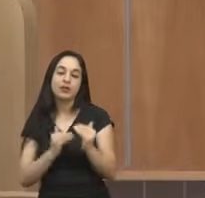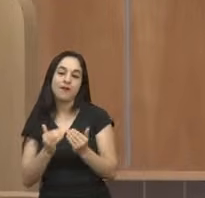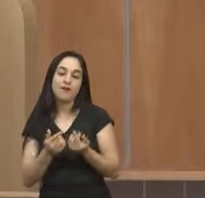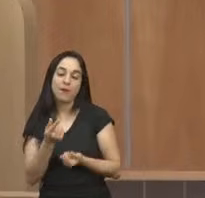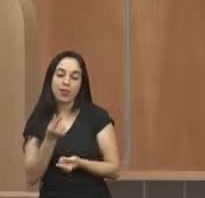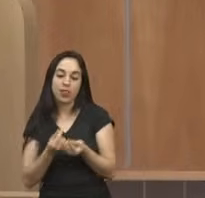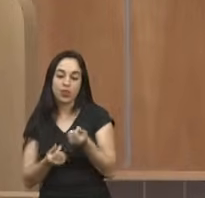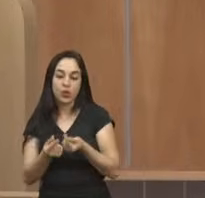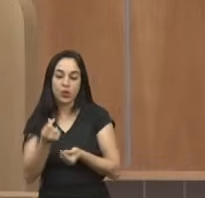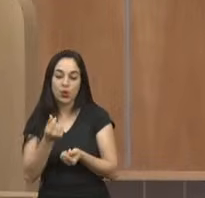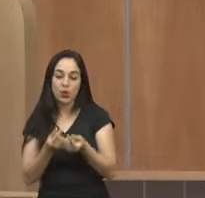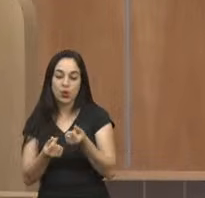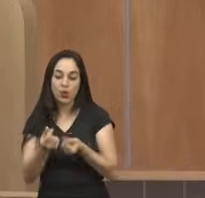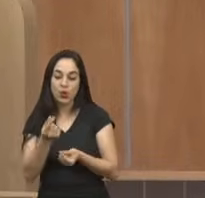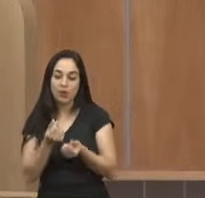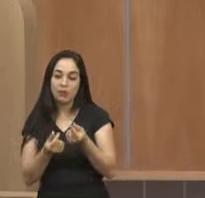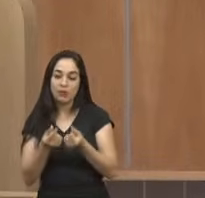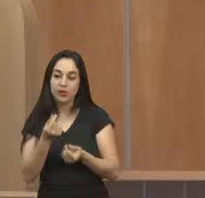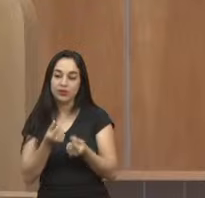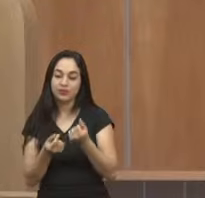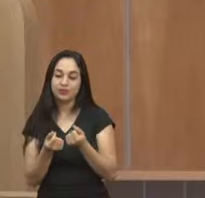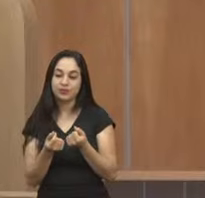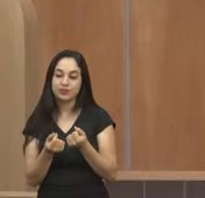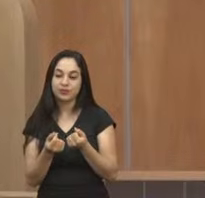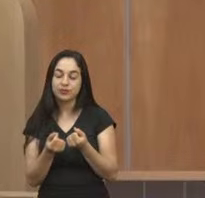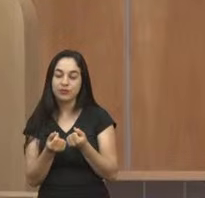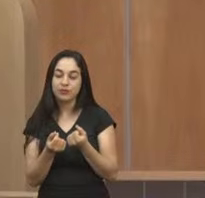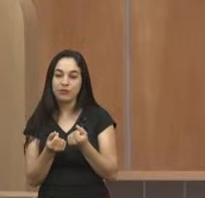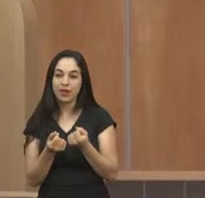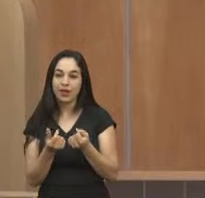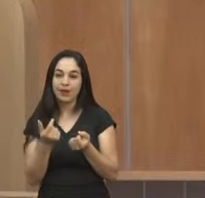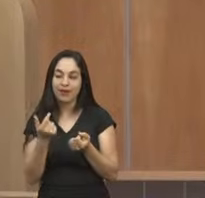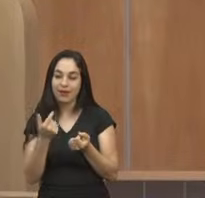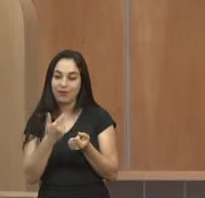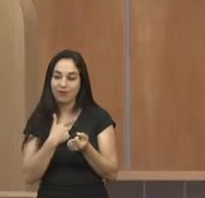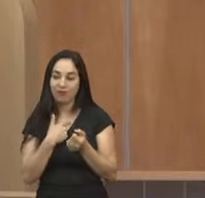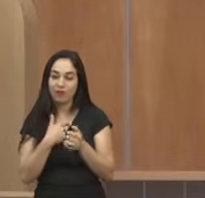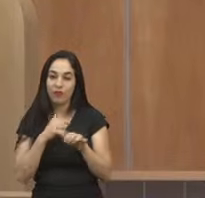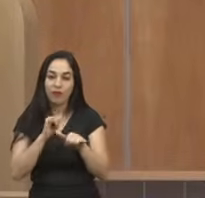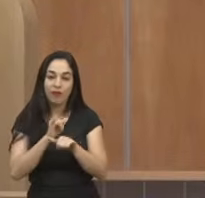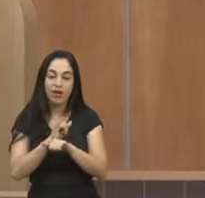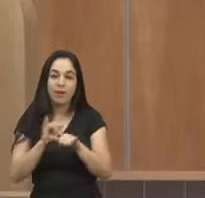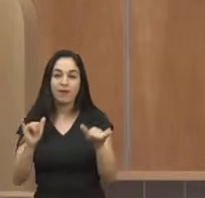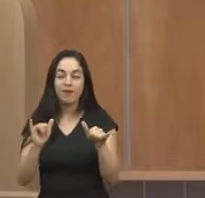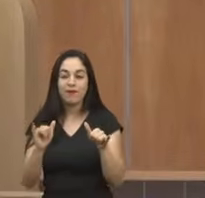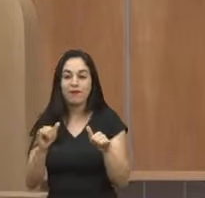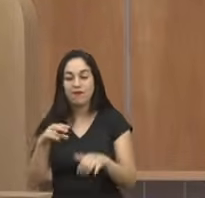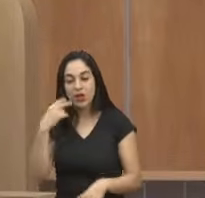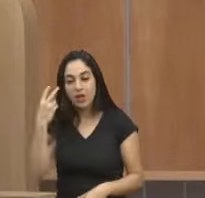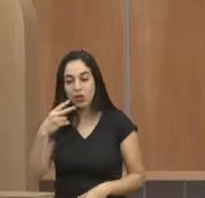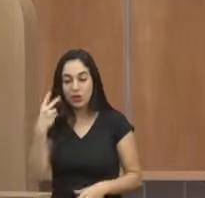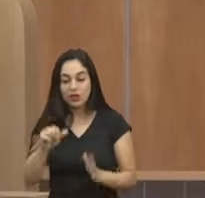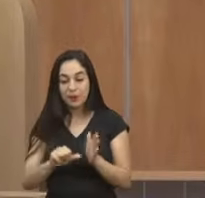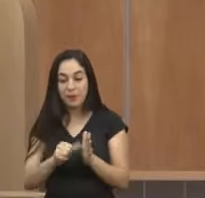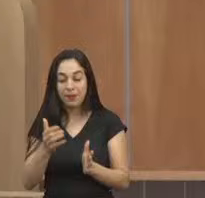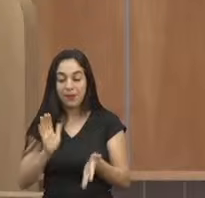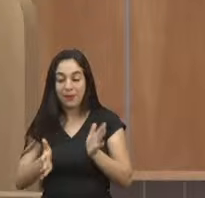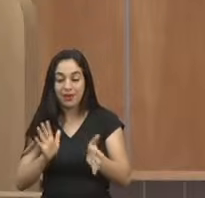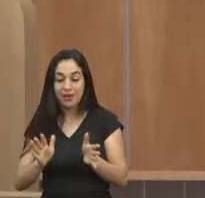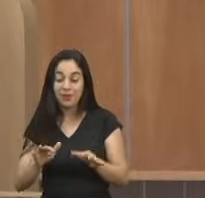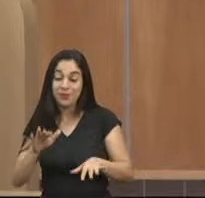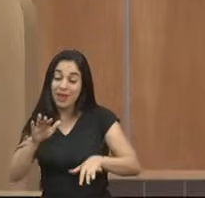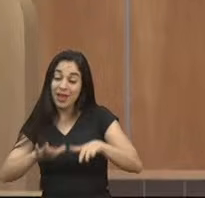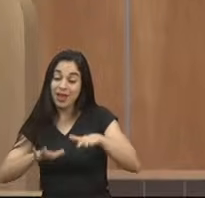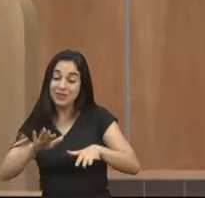eu fiz, e aí fica aqui até uma consideração para os vereadores que estão de primeiro mandato, às vezes a gente planta